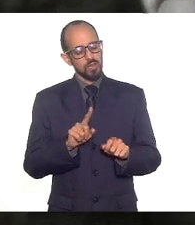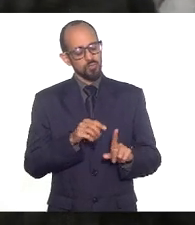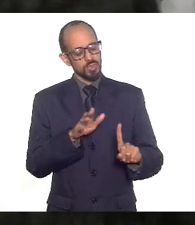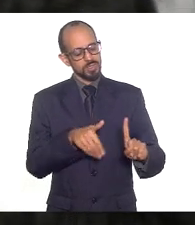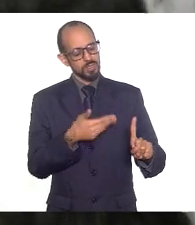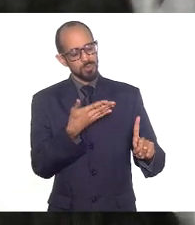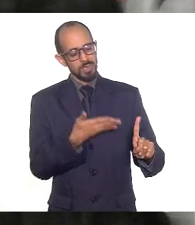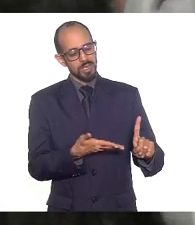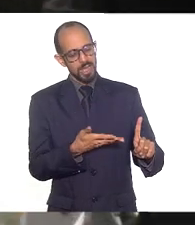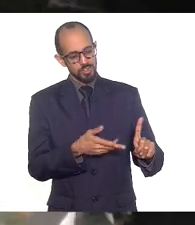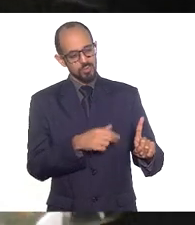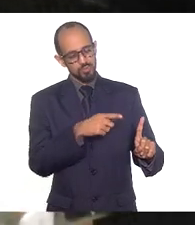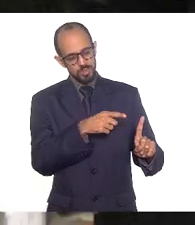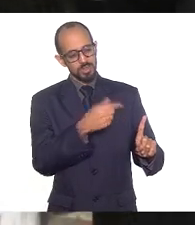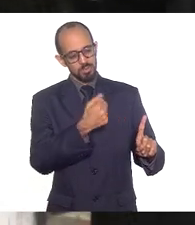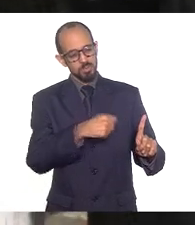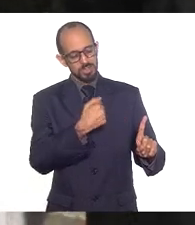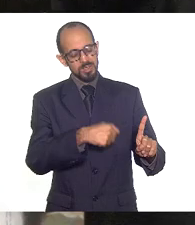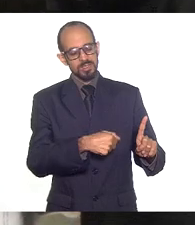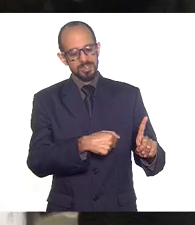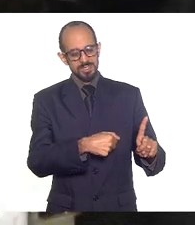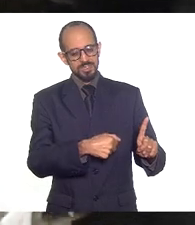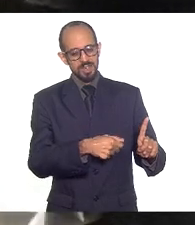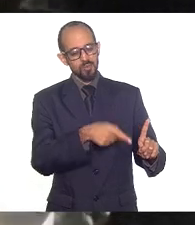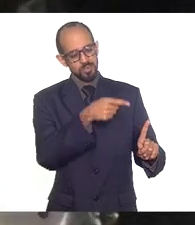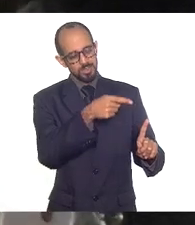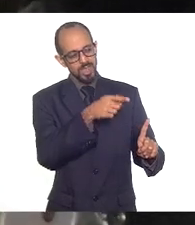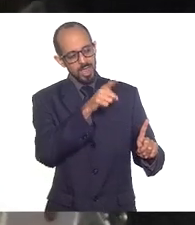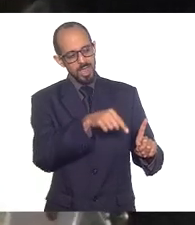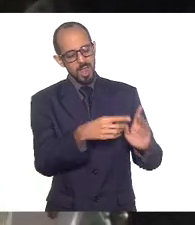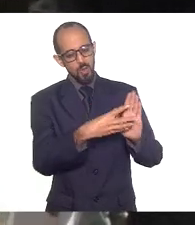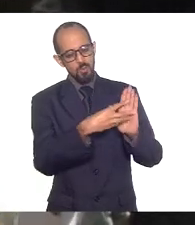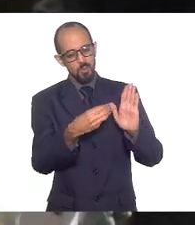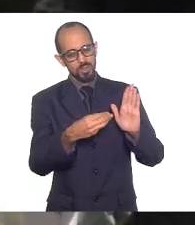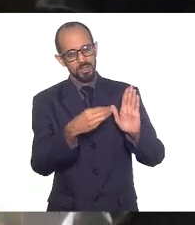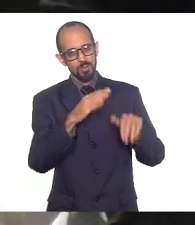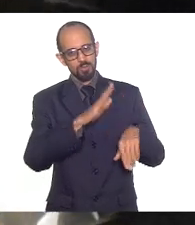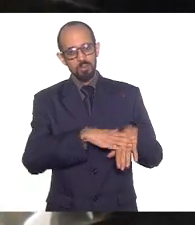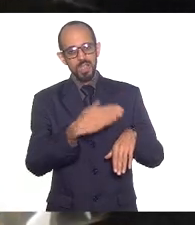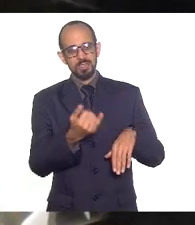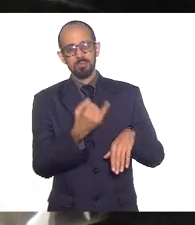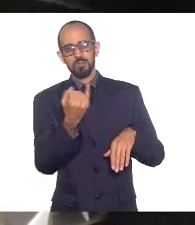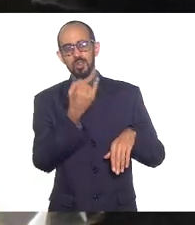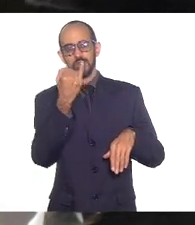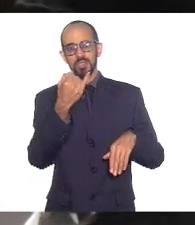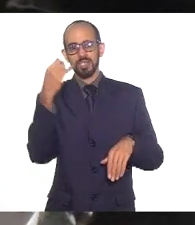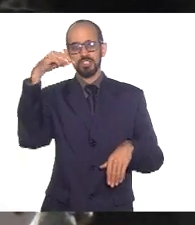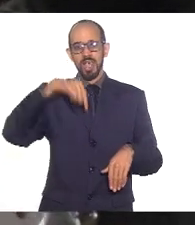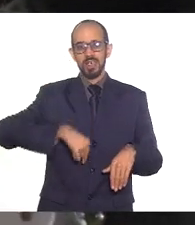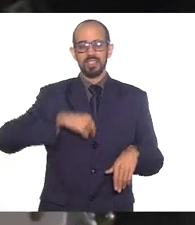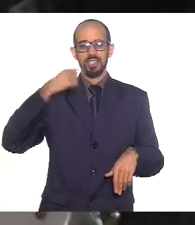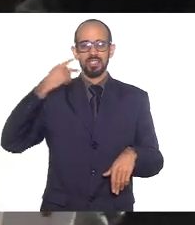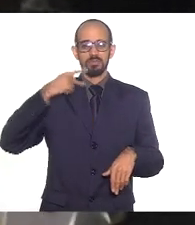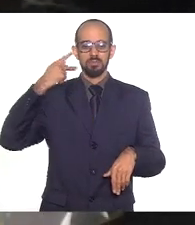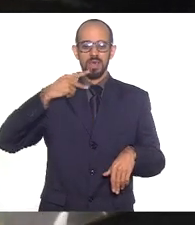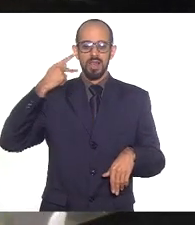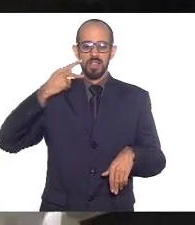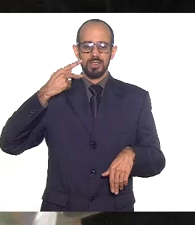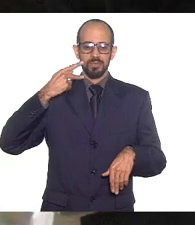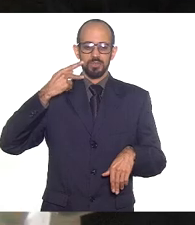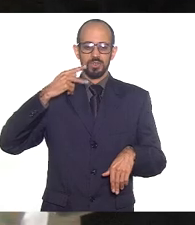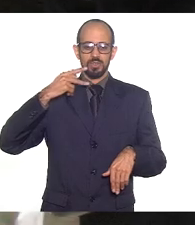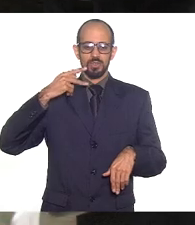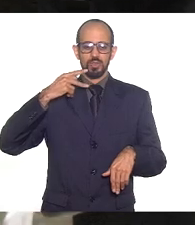a devido acho que você é a figura mais importante que passou nesse Parlamento